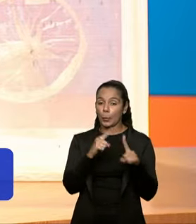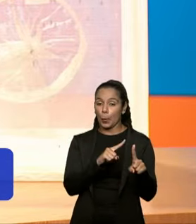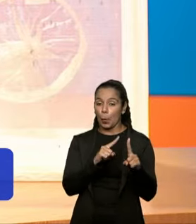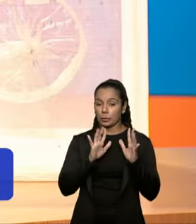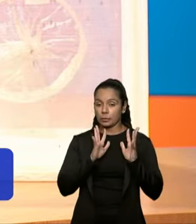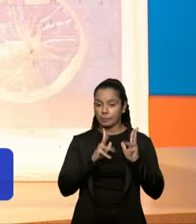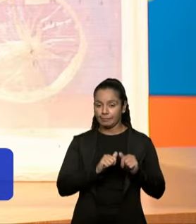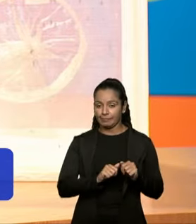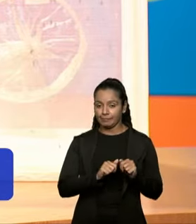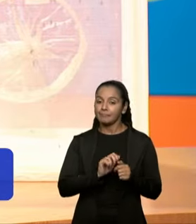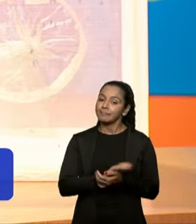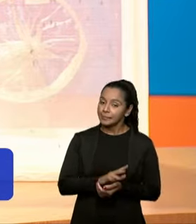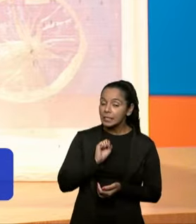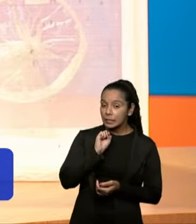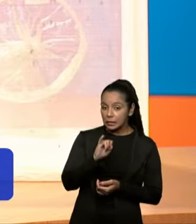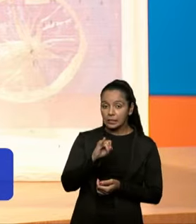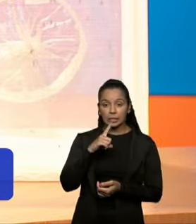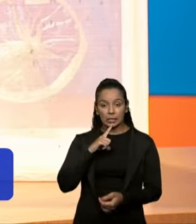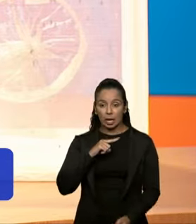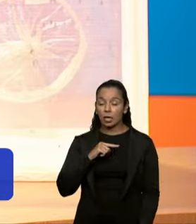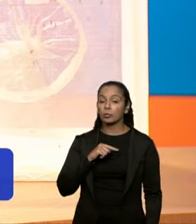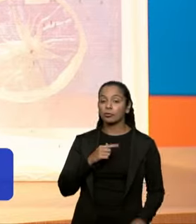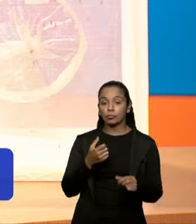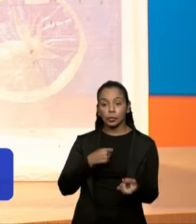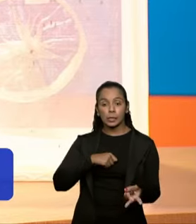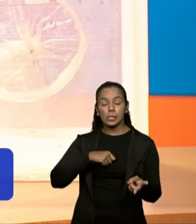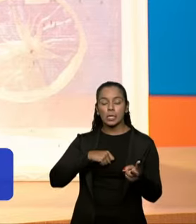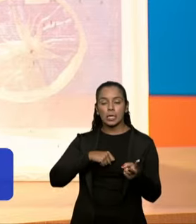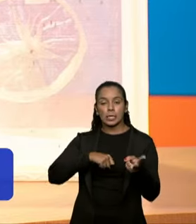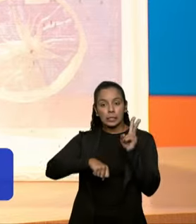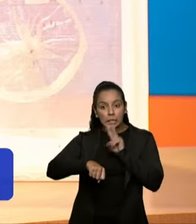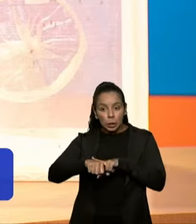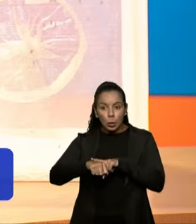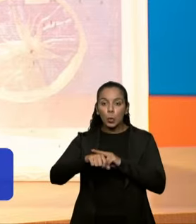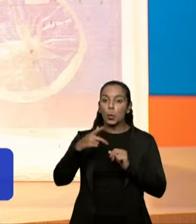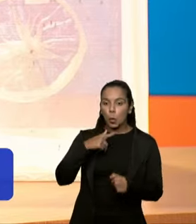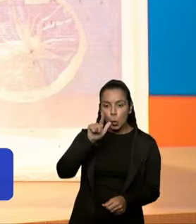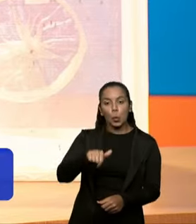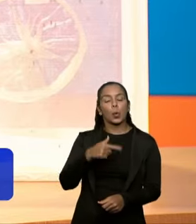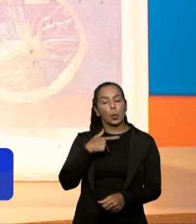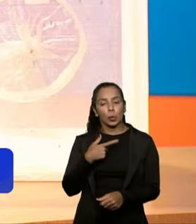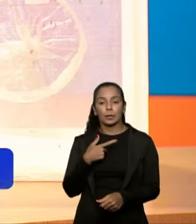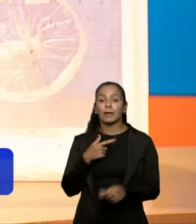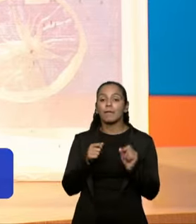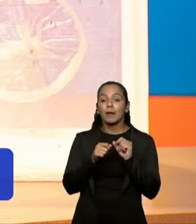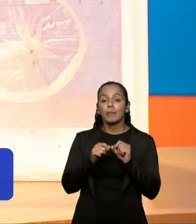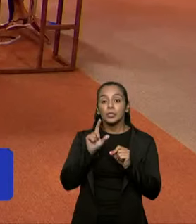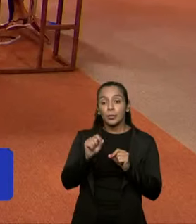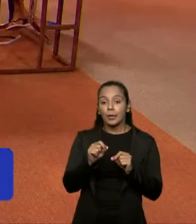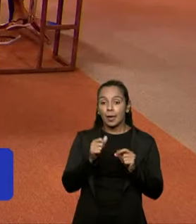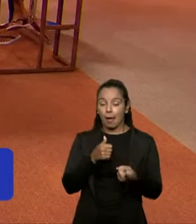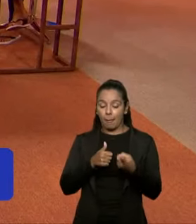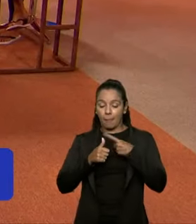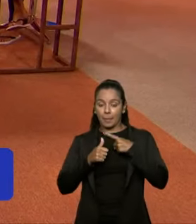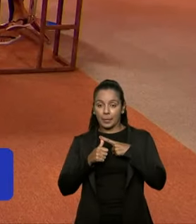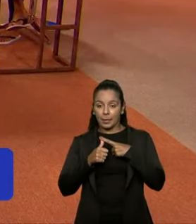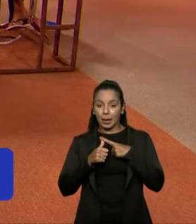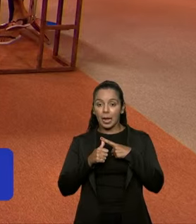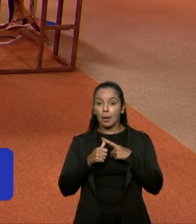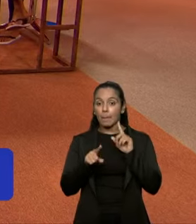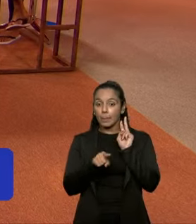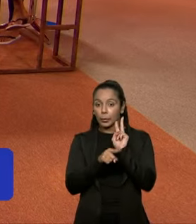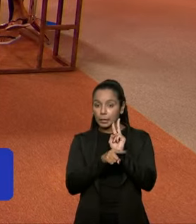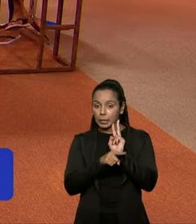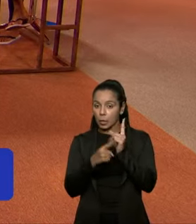assim, quando você tem uma segunda vez a dengue, ele vai tender a fazer primeiro anticorpo contra a primeira. E esse anticorpo, ele